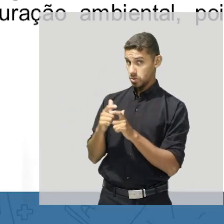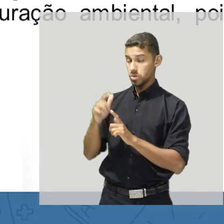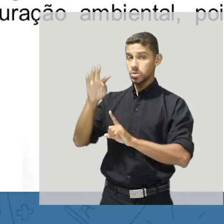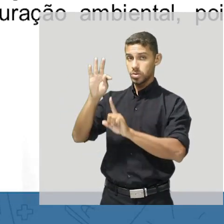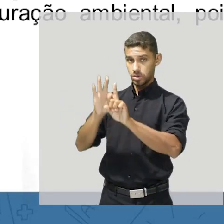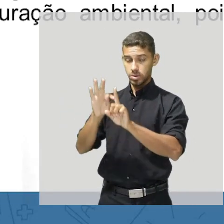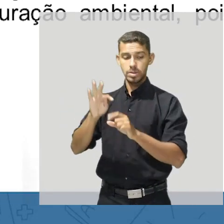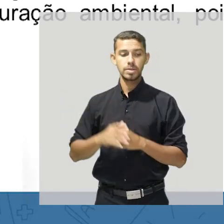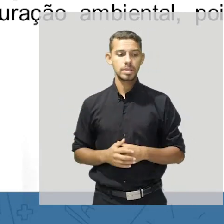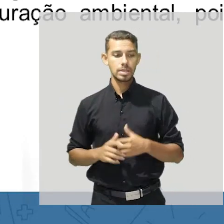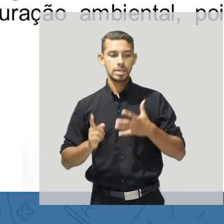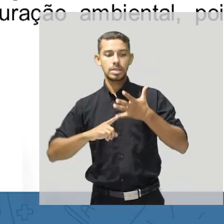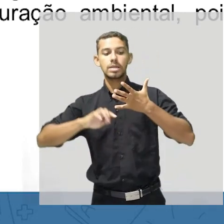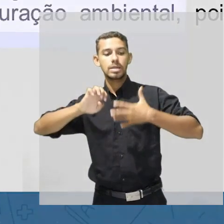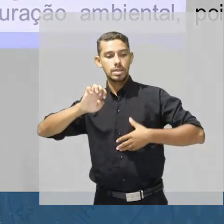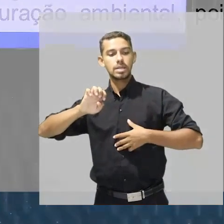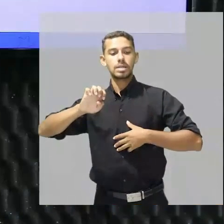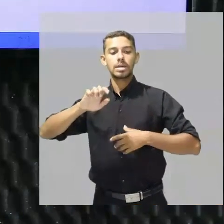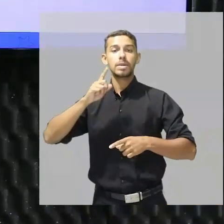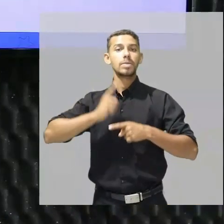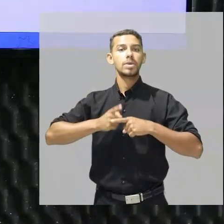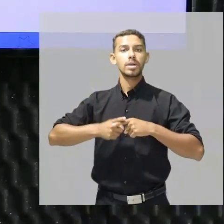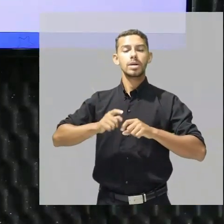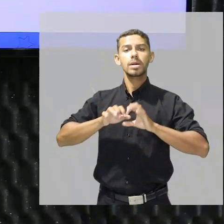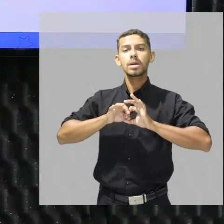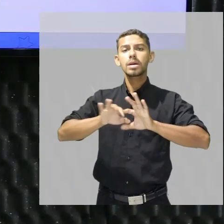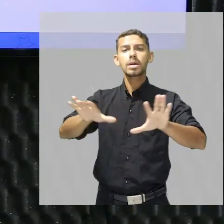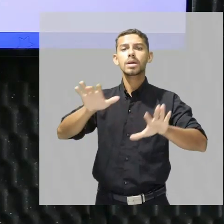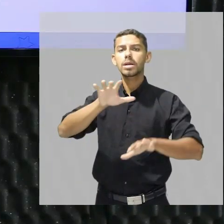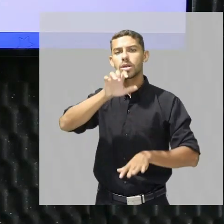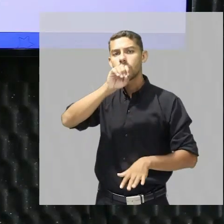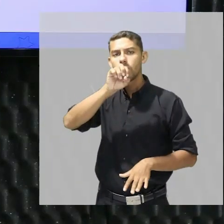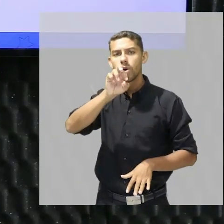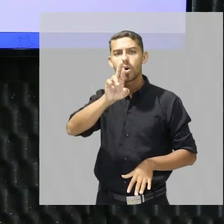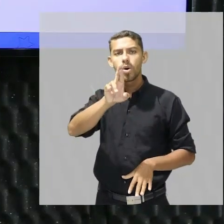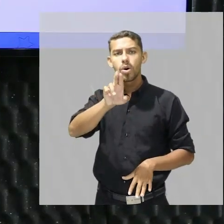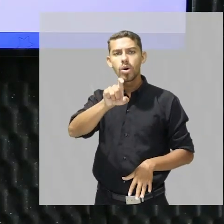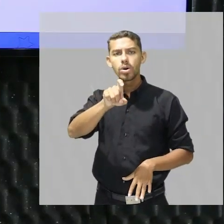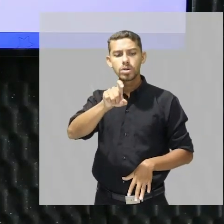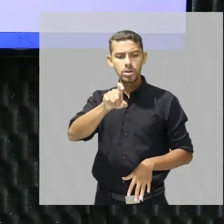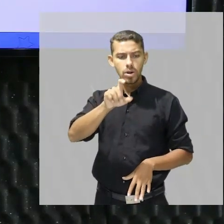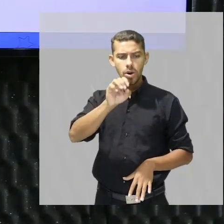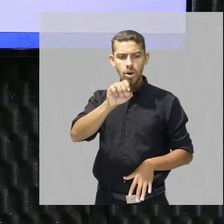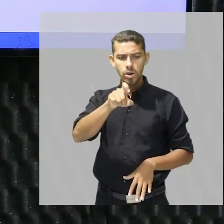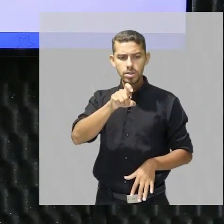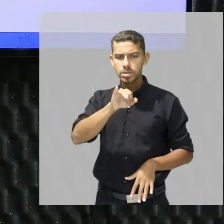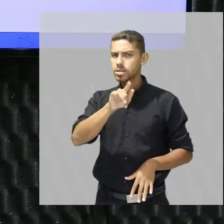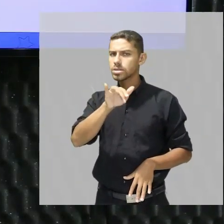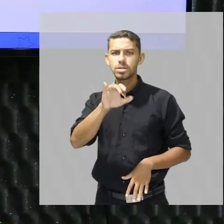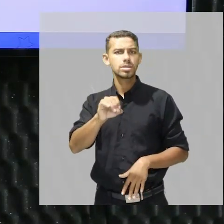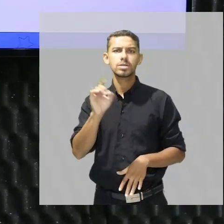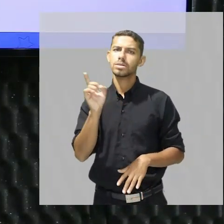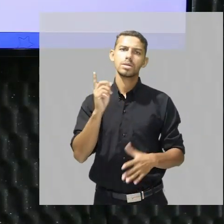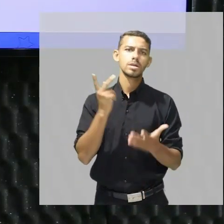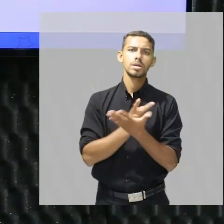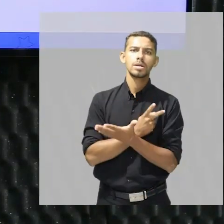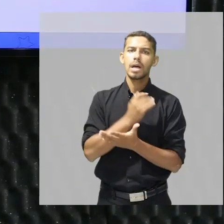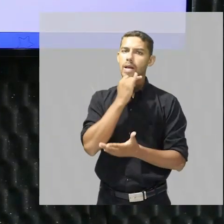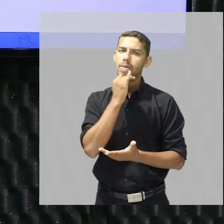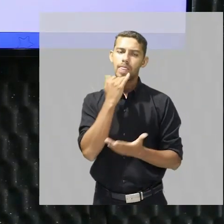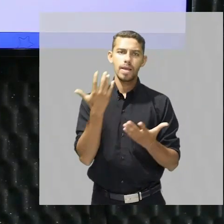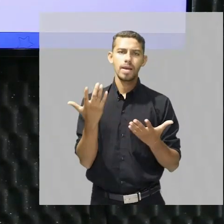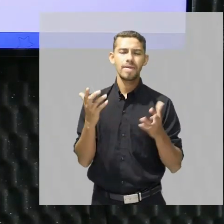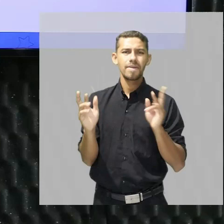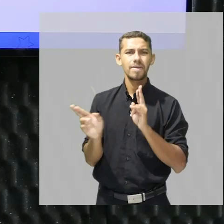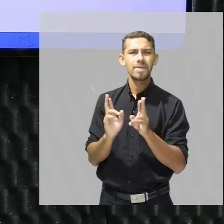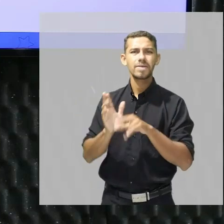temperatura. E a letra E está errada porque ele fala liberação do oxigênio. A liberação do oxigênio não tem muito a ver com relação